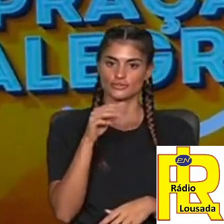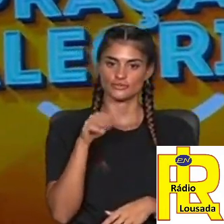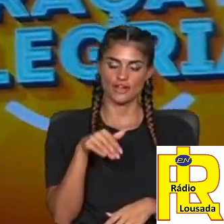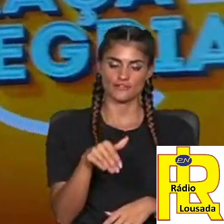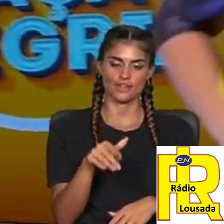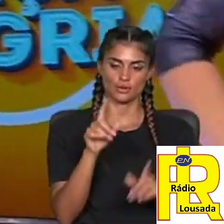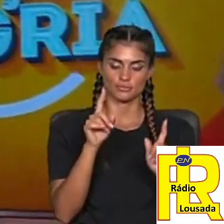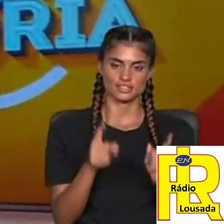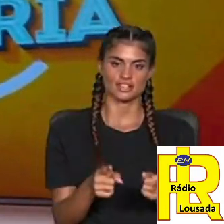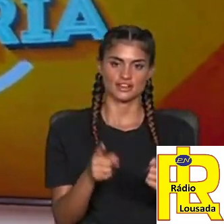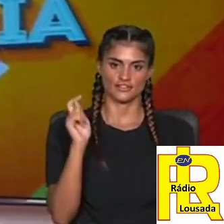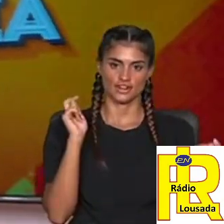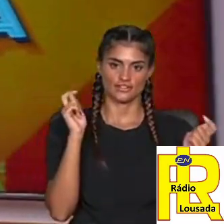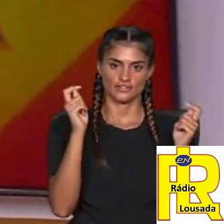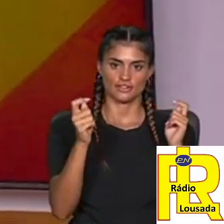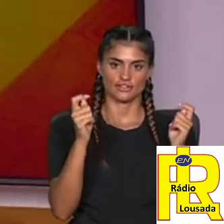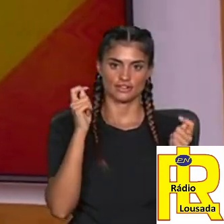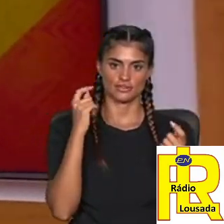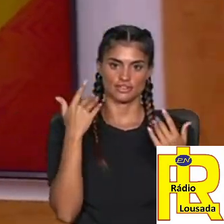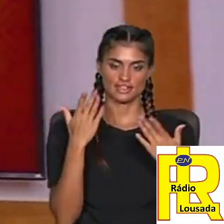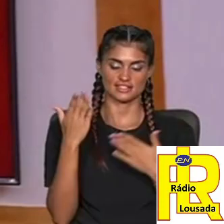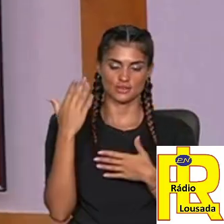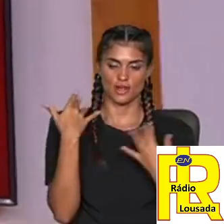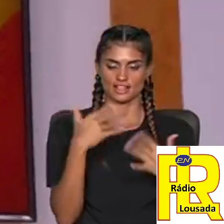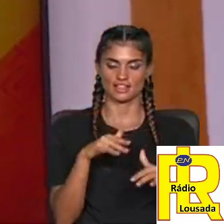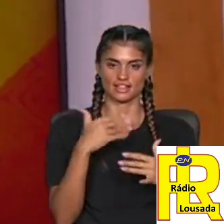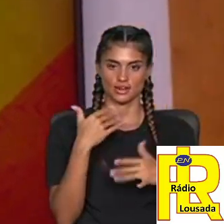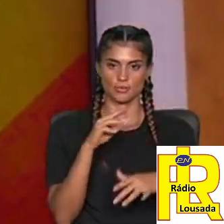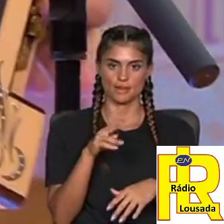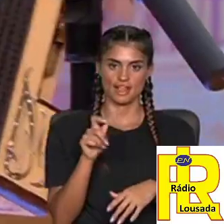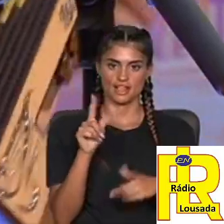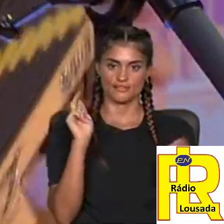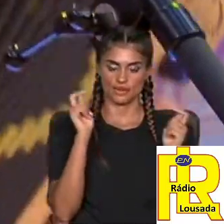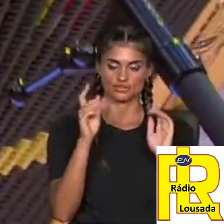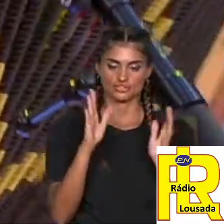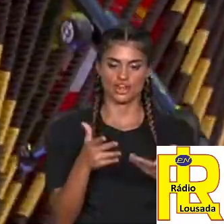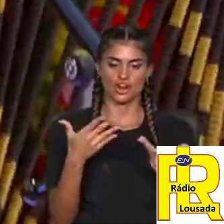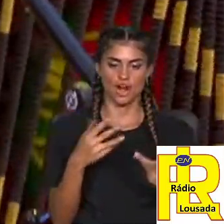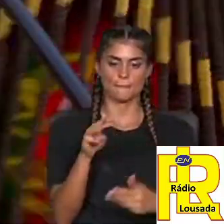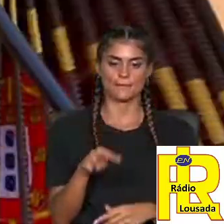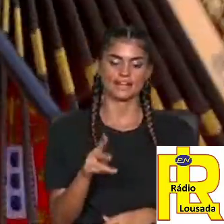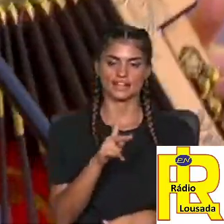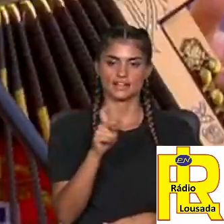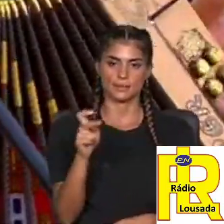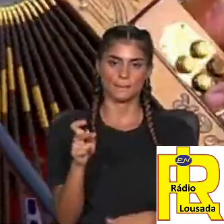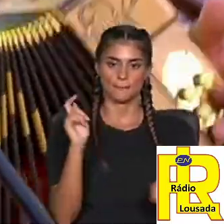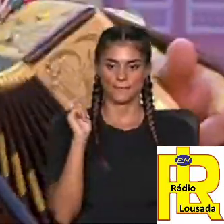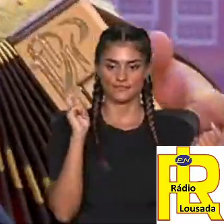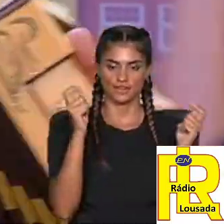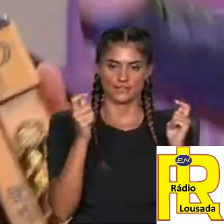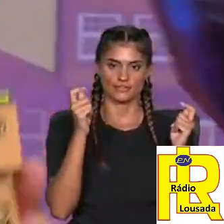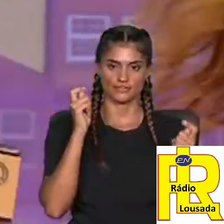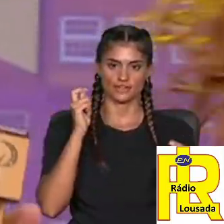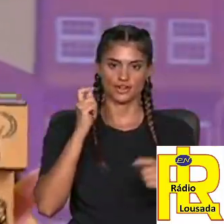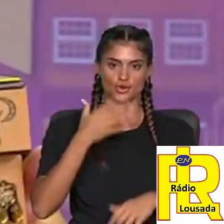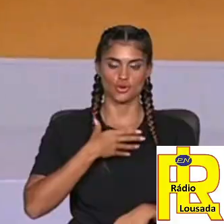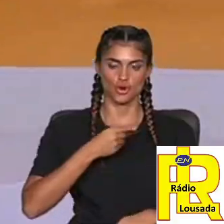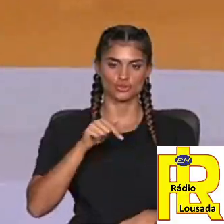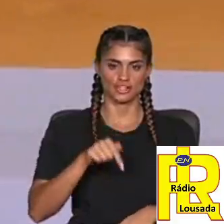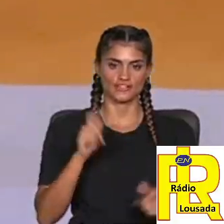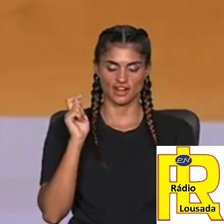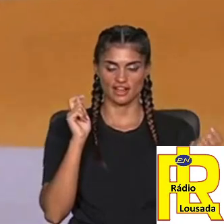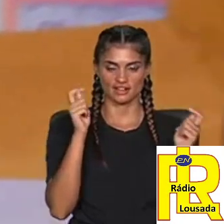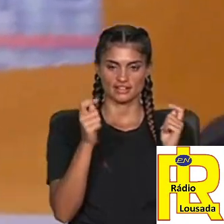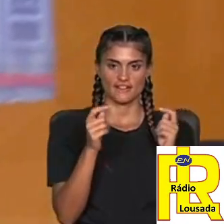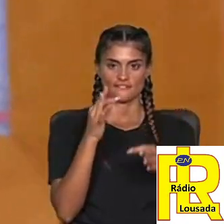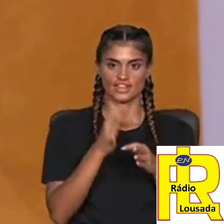vai começar. Ora, mira, mira, mira, dançando com alegria. O Manel já virou, agora mira a Maria. Ora, mira, mira, mira, eu gosto de aqui